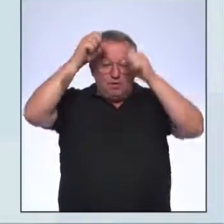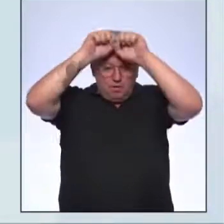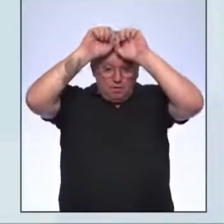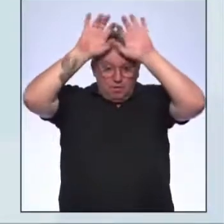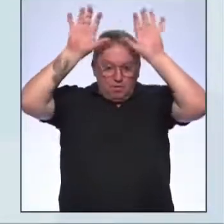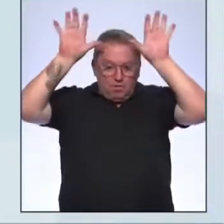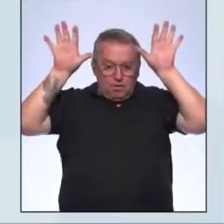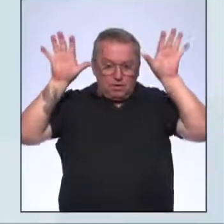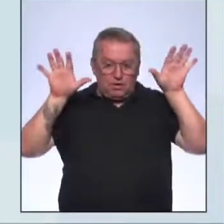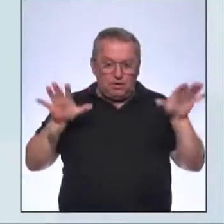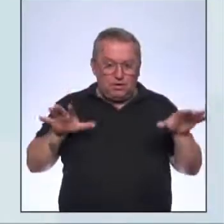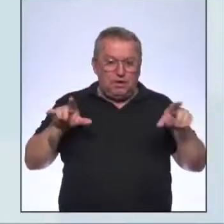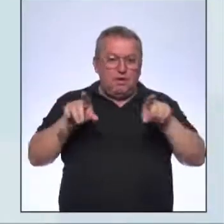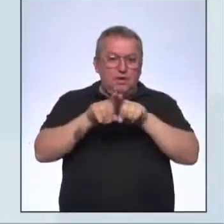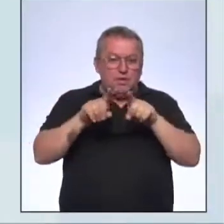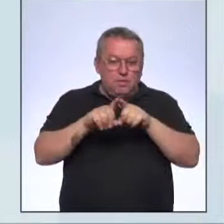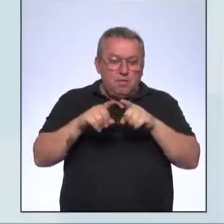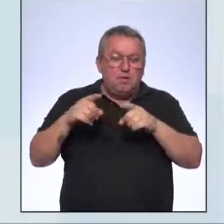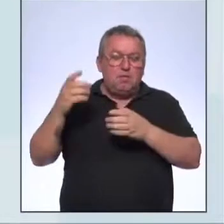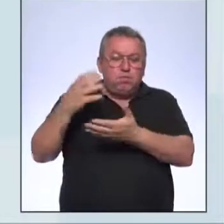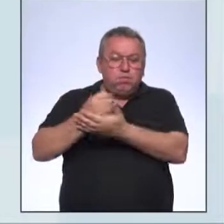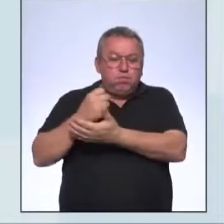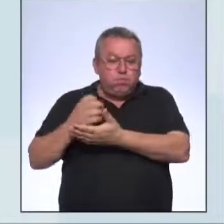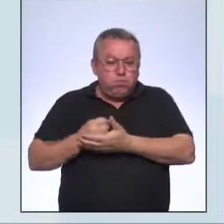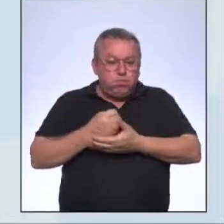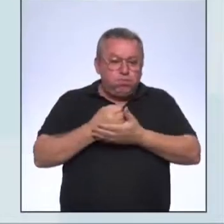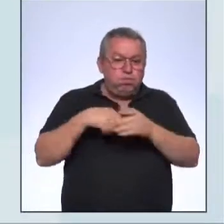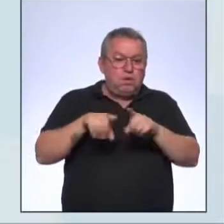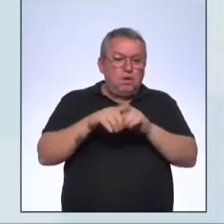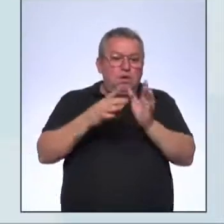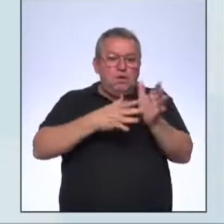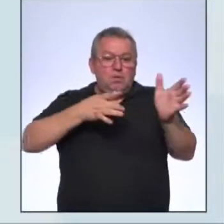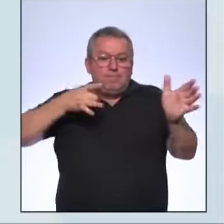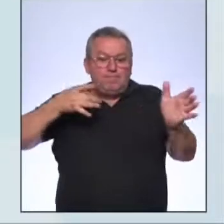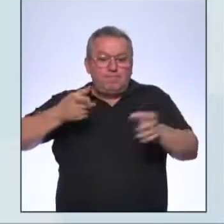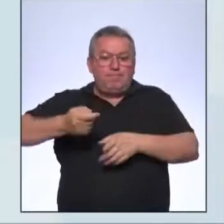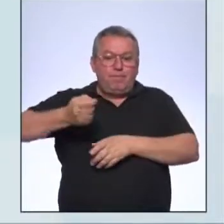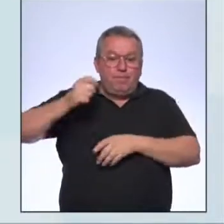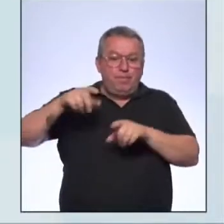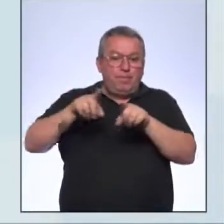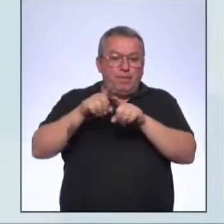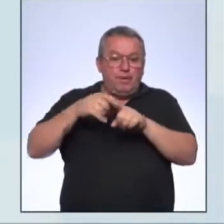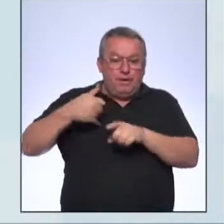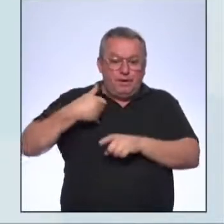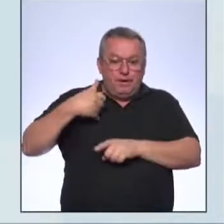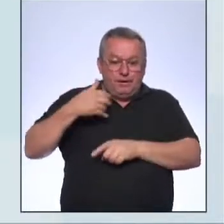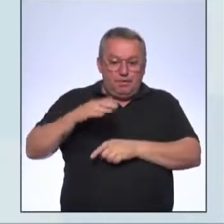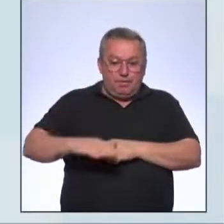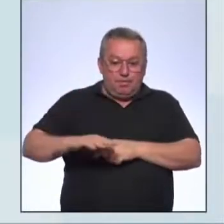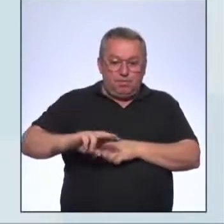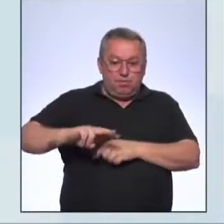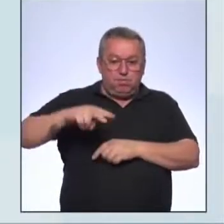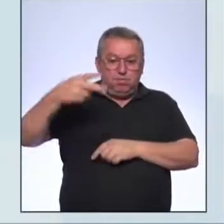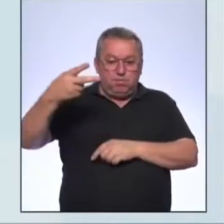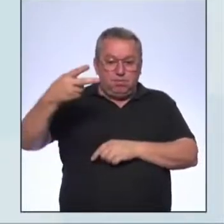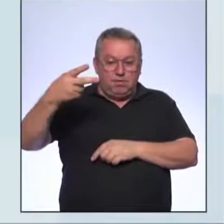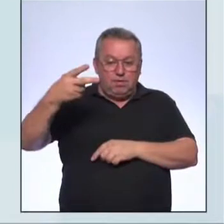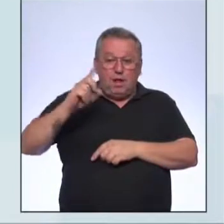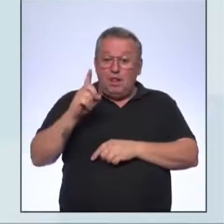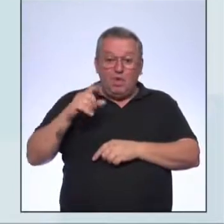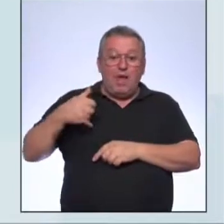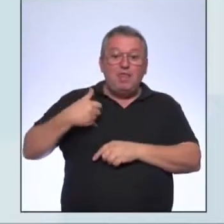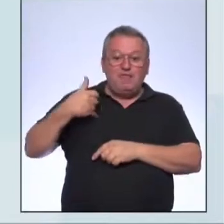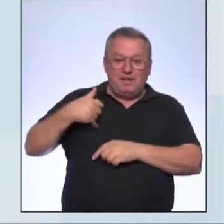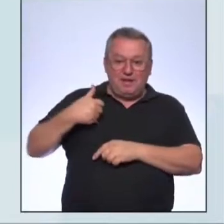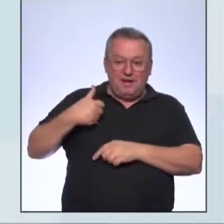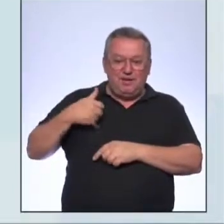crescimento do plantio, fartura na caça e na pesca, marcar a passagem da infância para a juventude, que aí não é aniversário que nem a gente faz aqui,